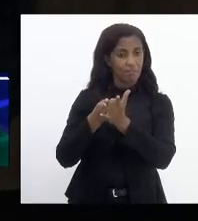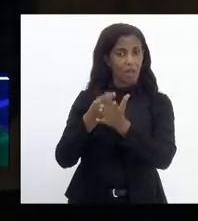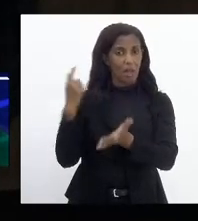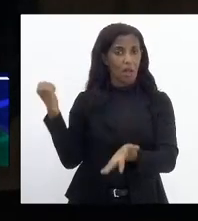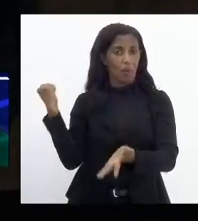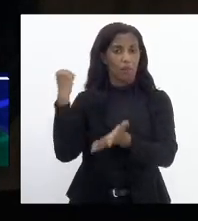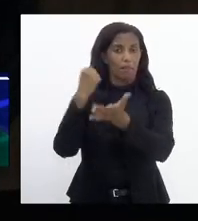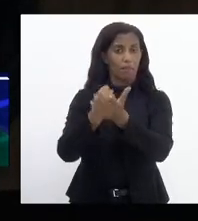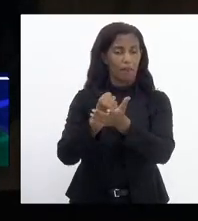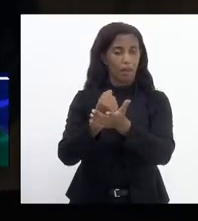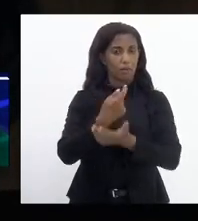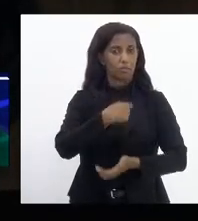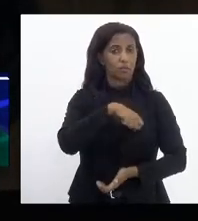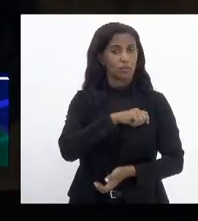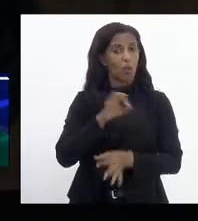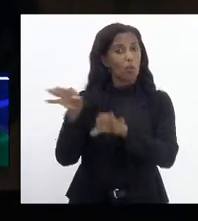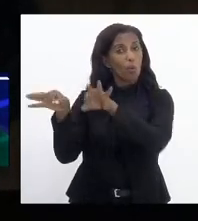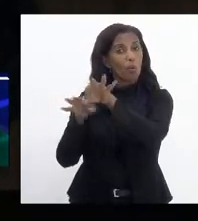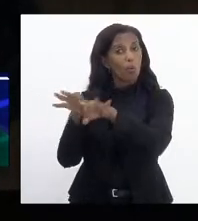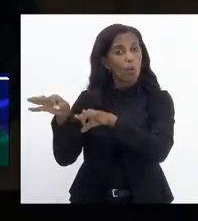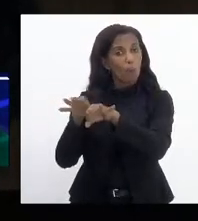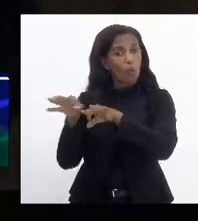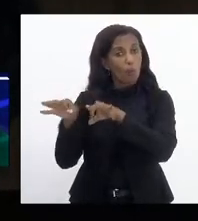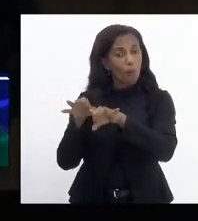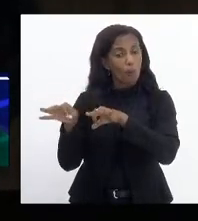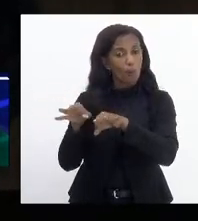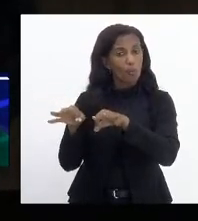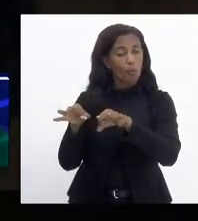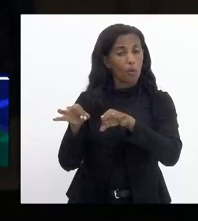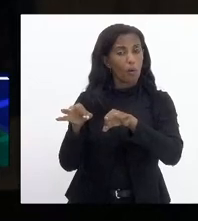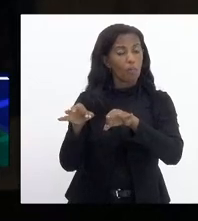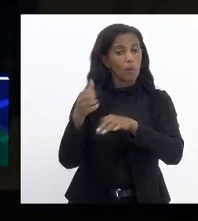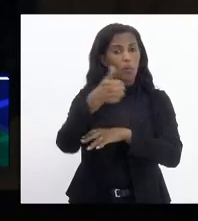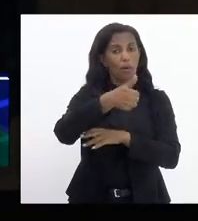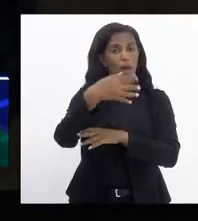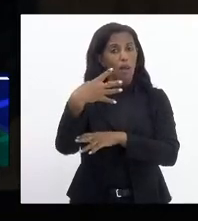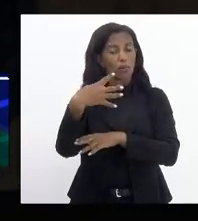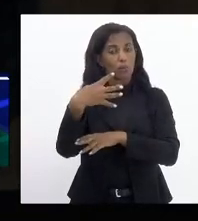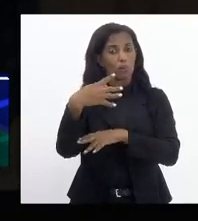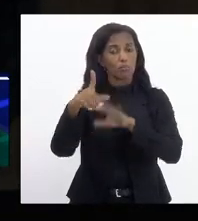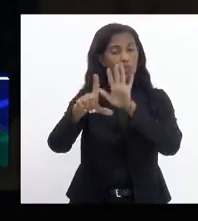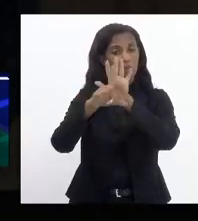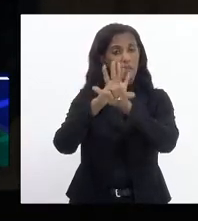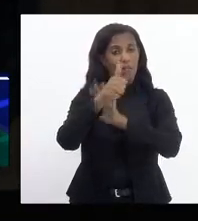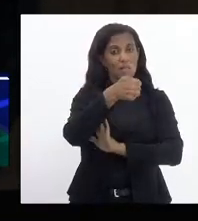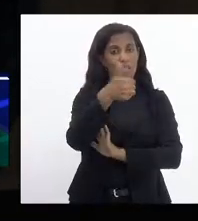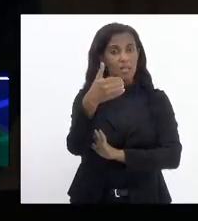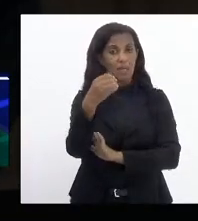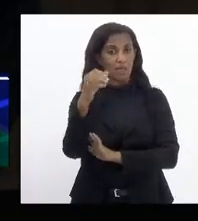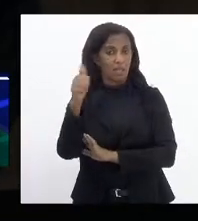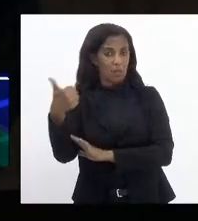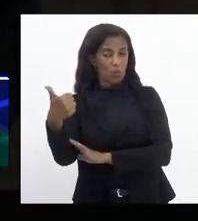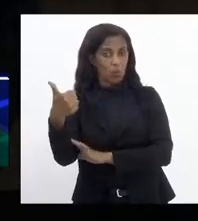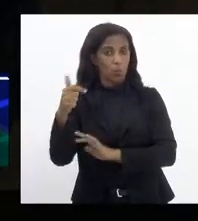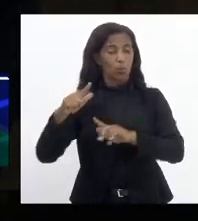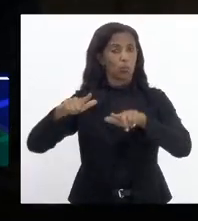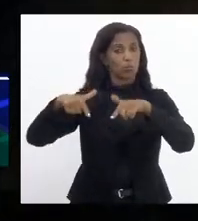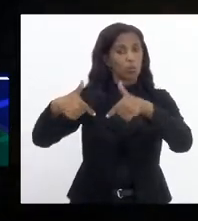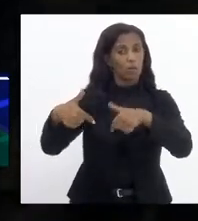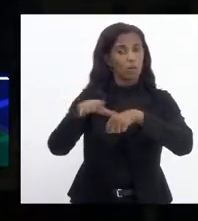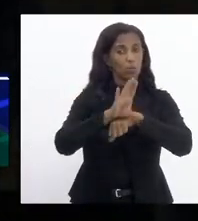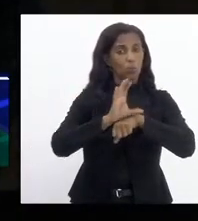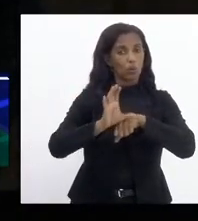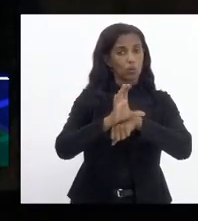impacto orçamentário e financeiro, conforme preceitua os artigos 14 da Lei Complementar 101 e os atos das disposições